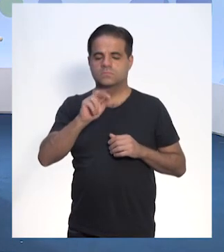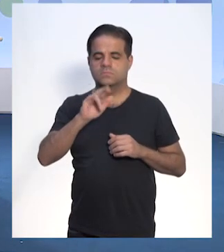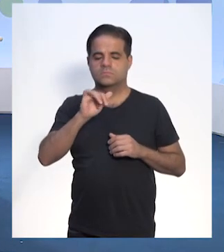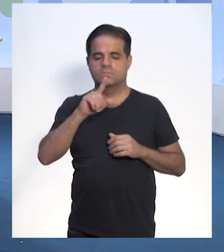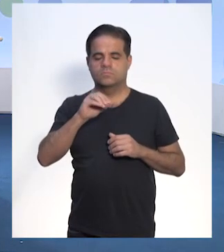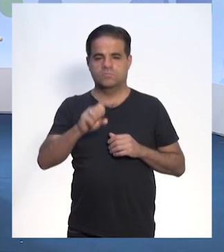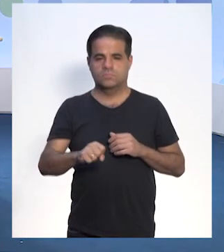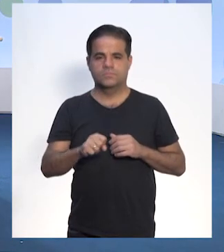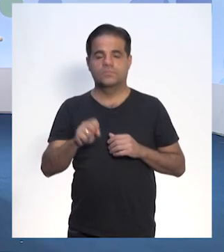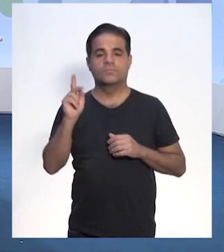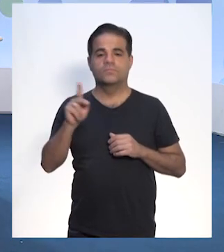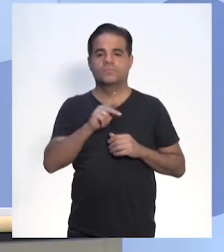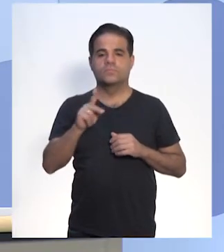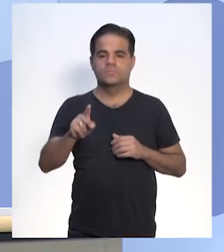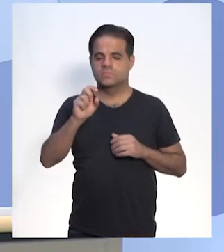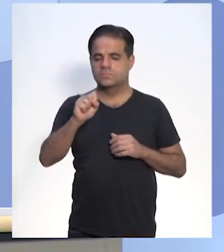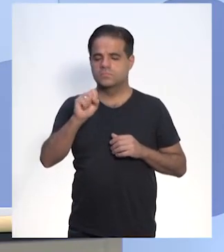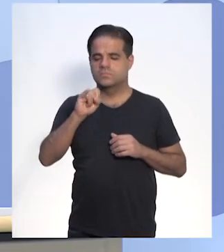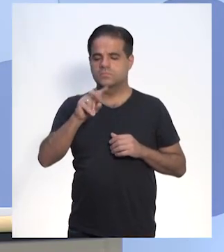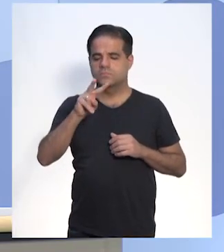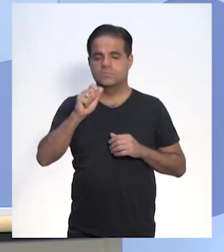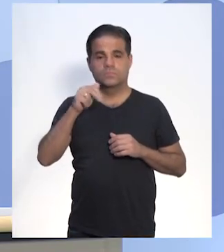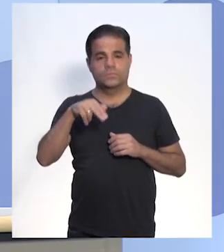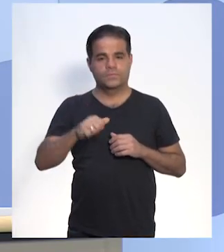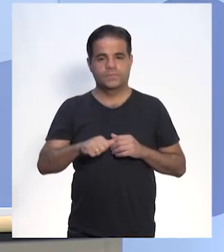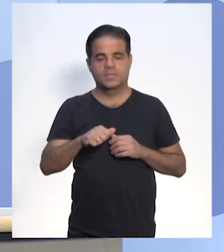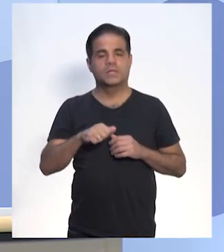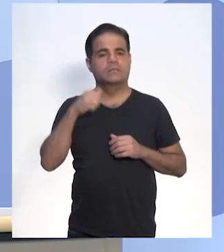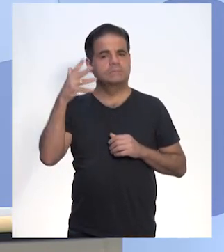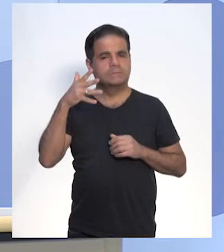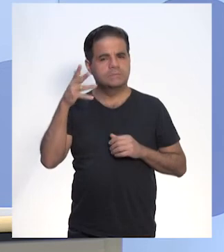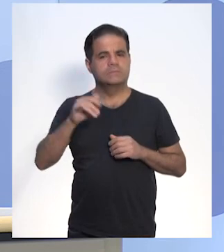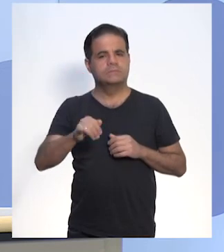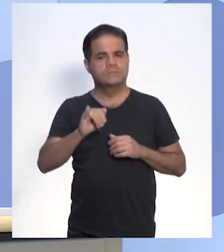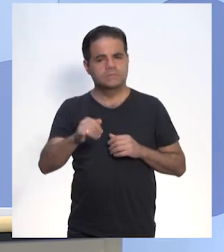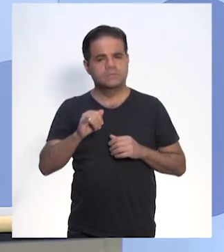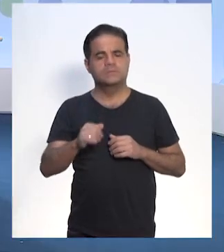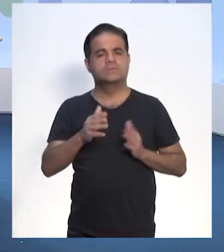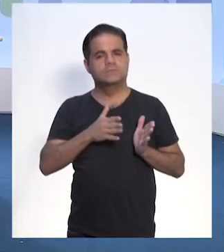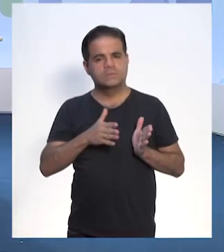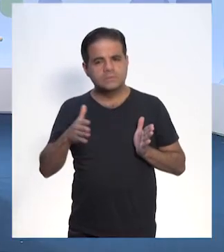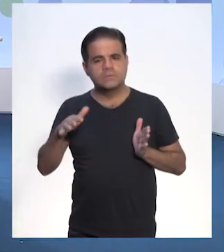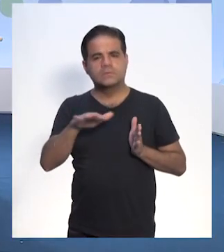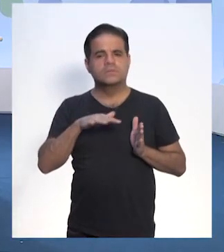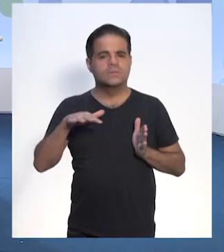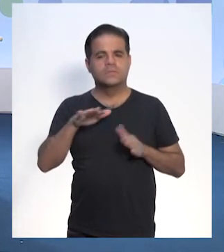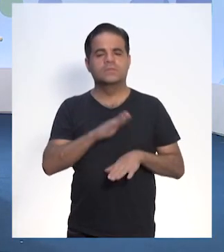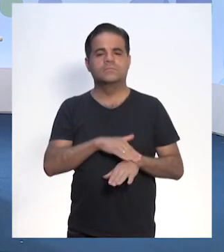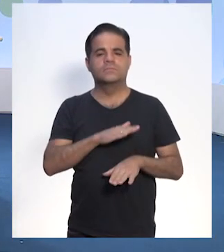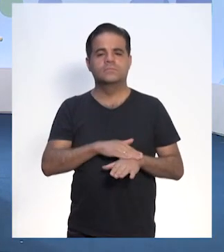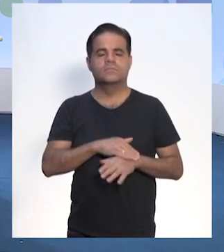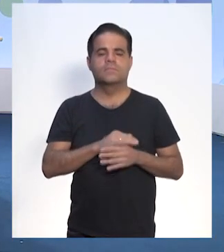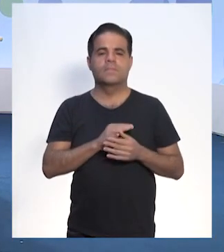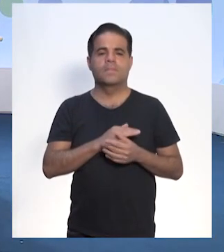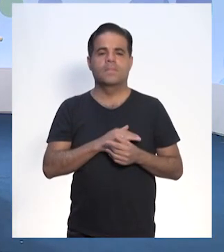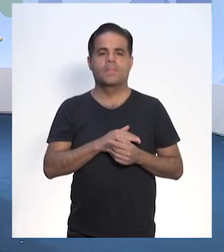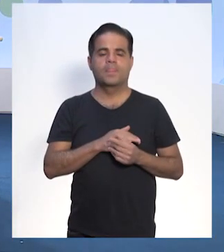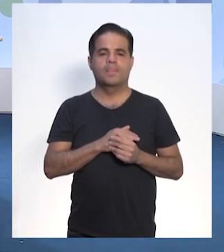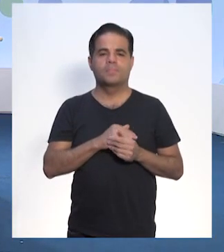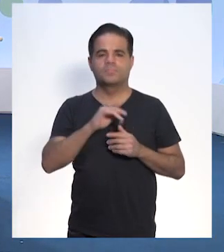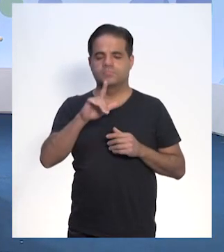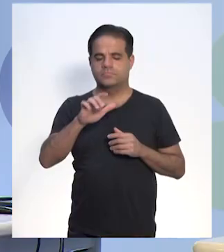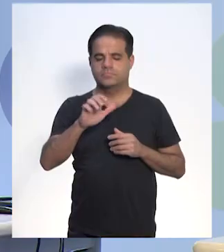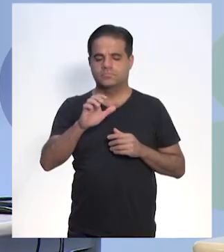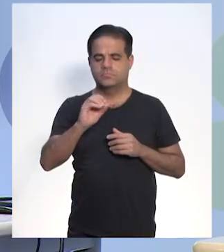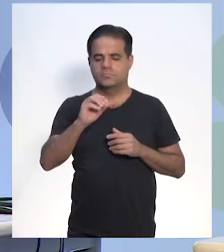que precisava já especificar. Mas tudo bem, então tá dentro, né? Tá. A Mariane Augusto, da Pro Débora, colocou que o tema